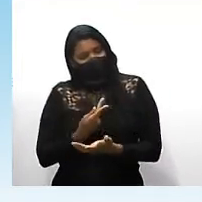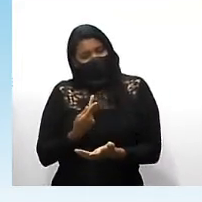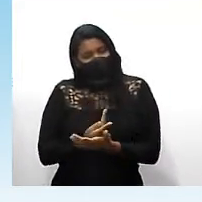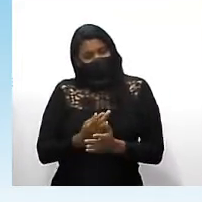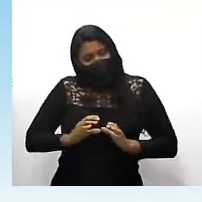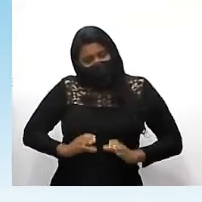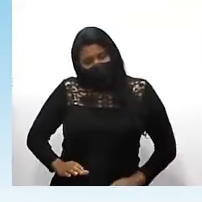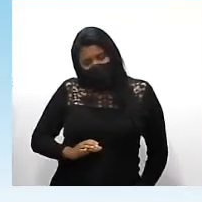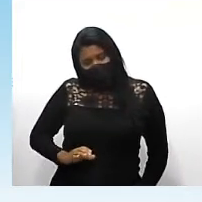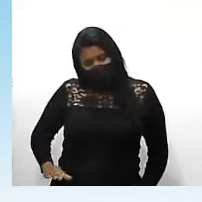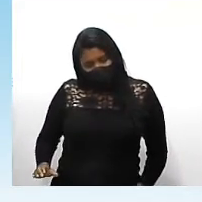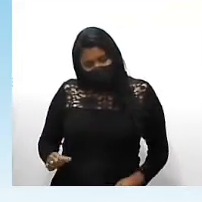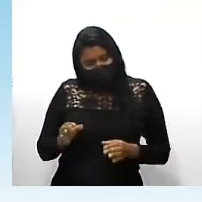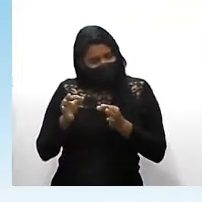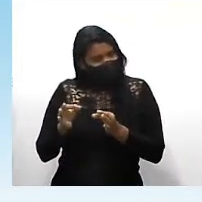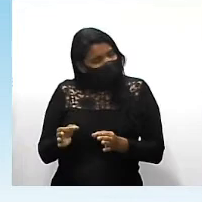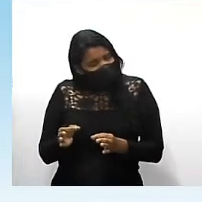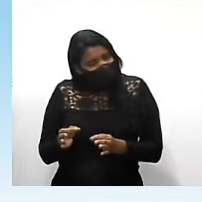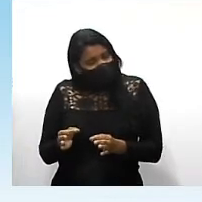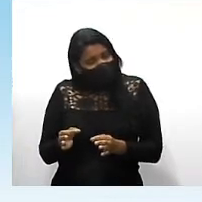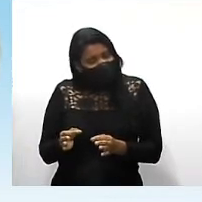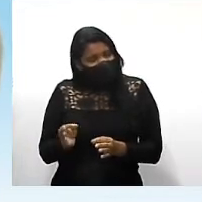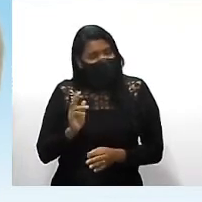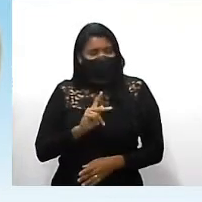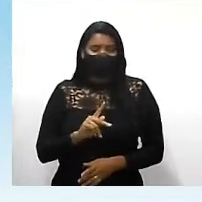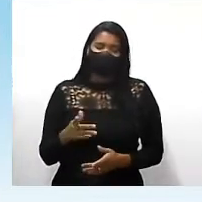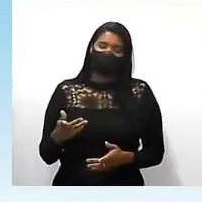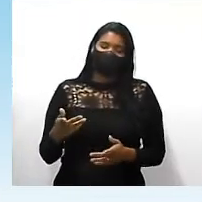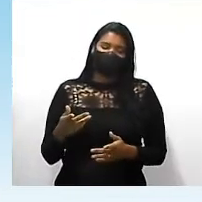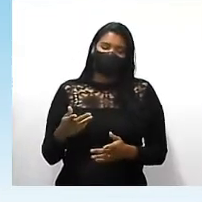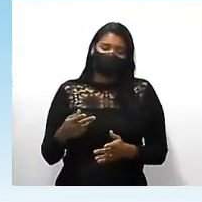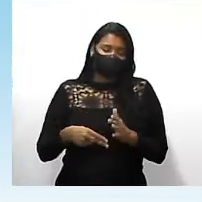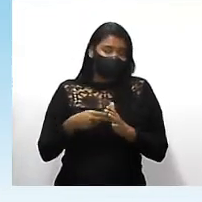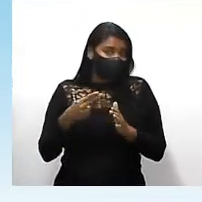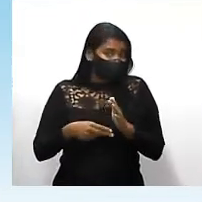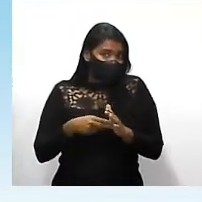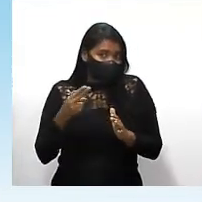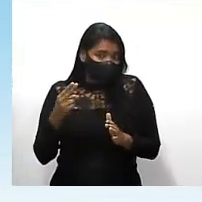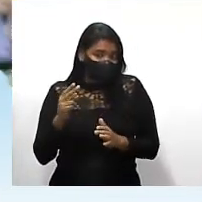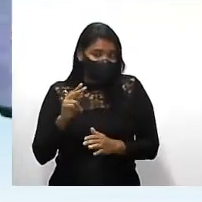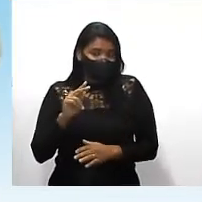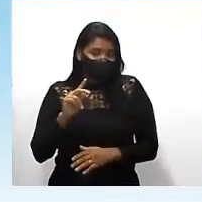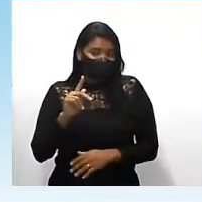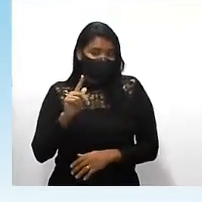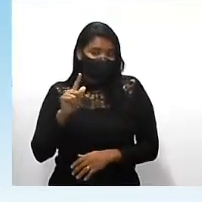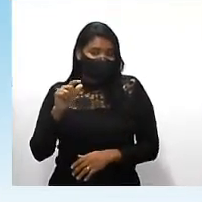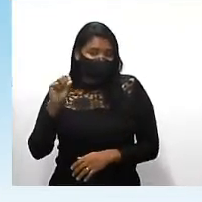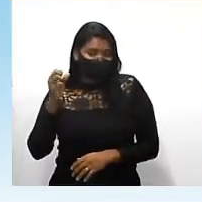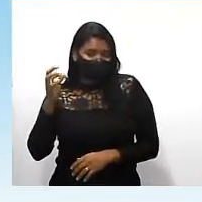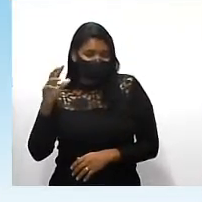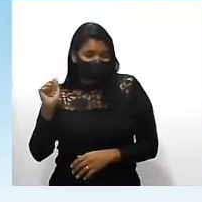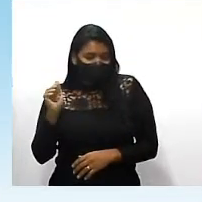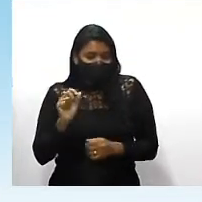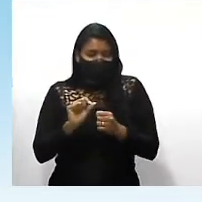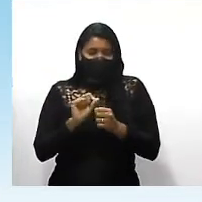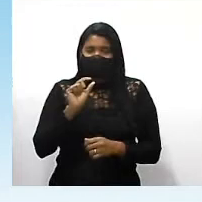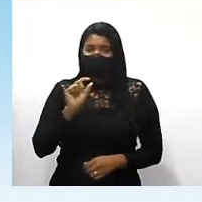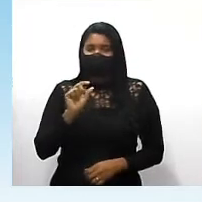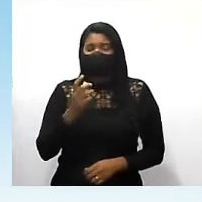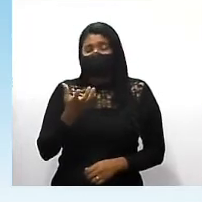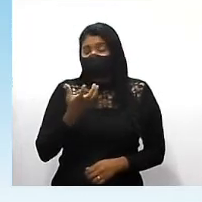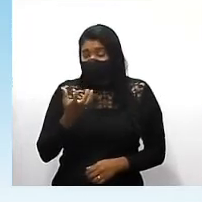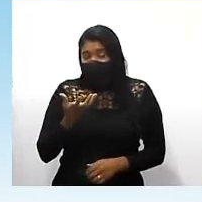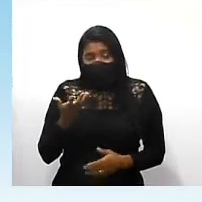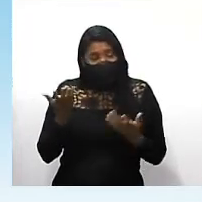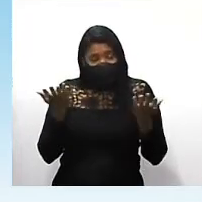o aborto está certo, professor, a cirurgia plástica cada um faz o que você quer, e a tal, etc, etc, etc, etc.